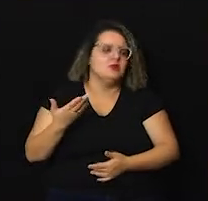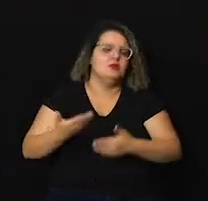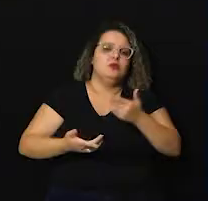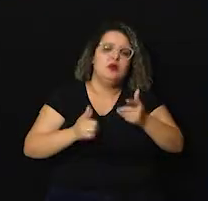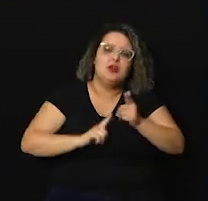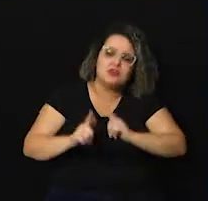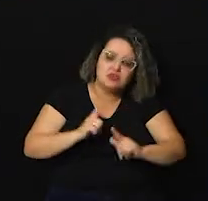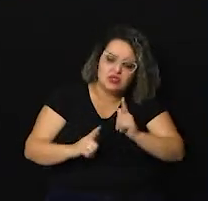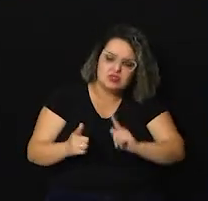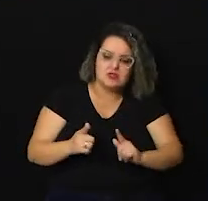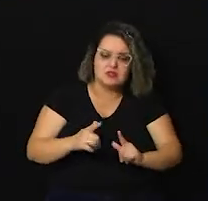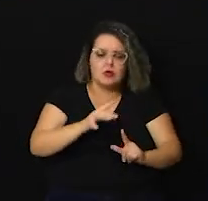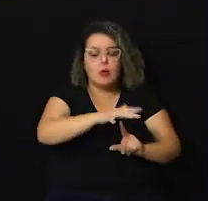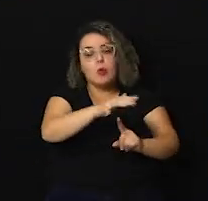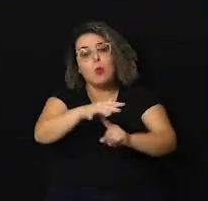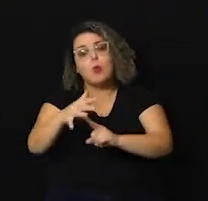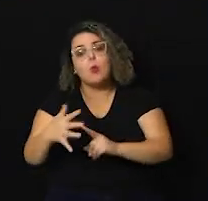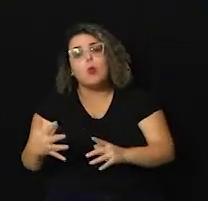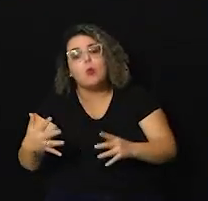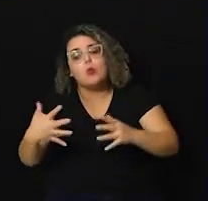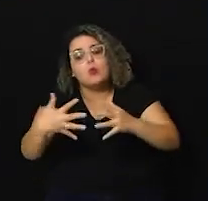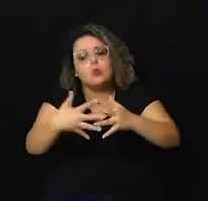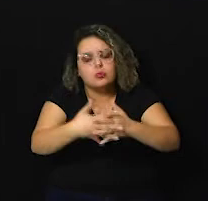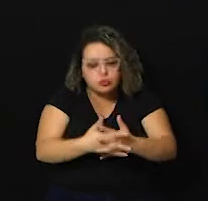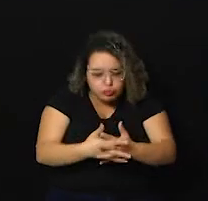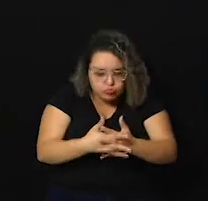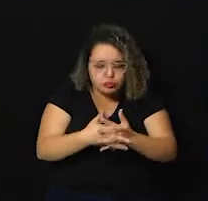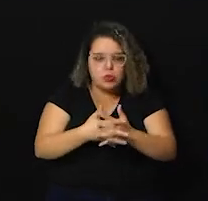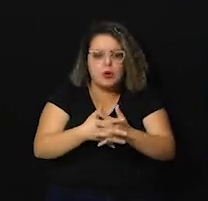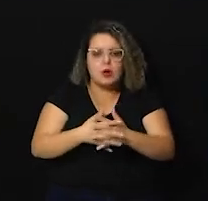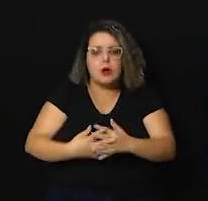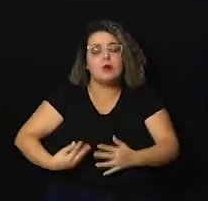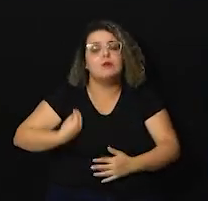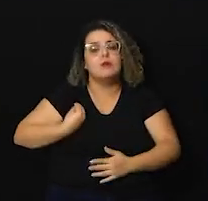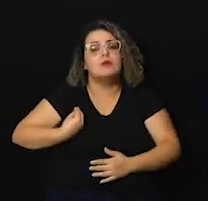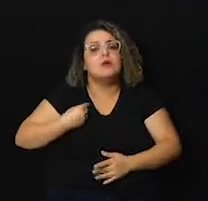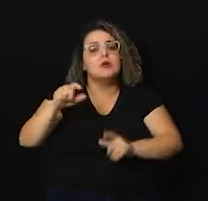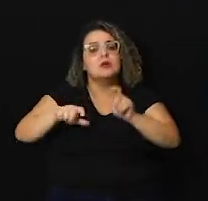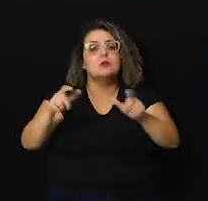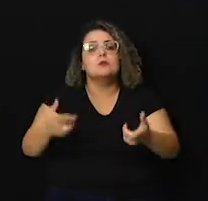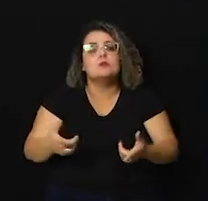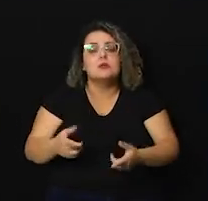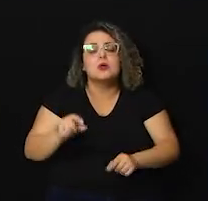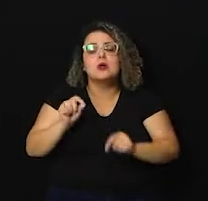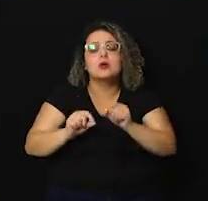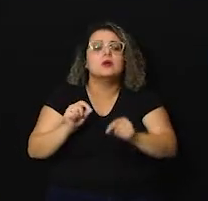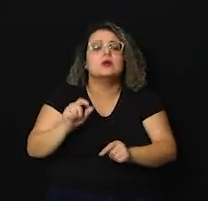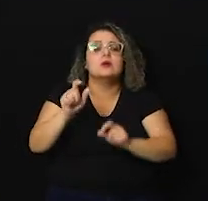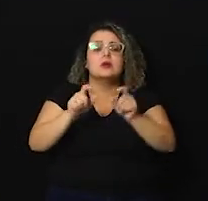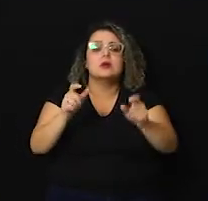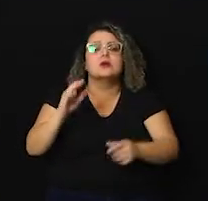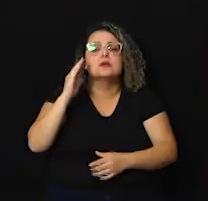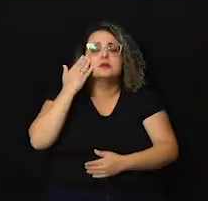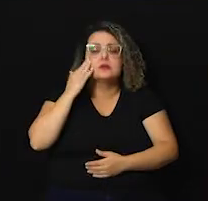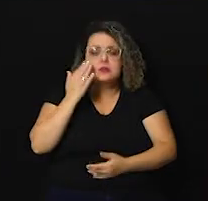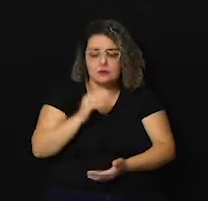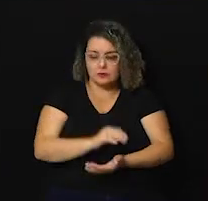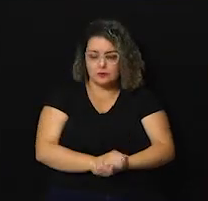ela está intrinsecamente ligada à sobrevivência das pessoas? Como é isso para quem está em casa entender, professor?